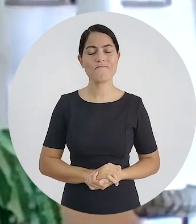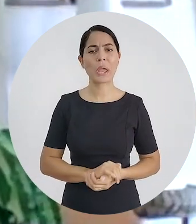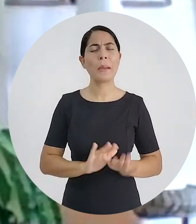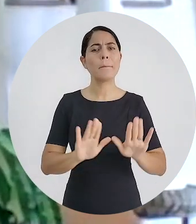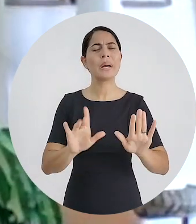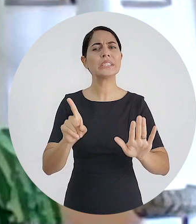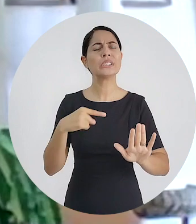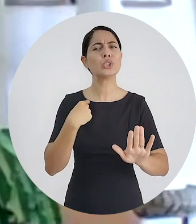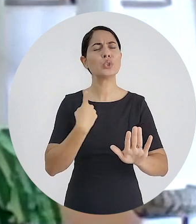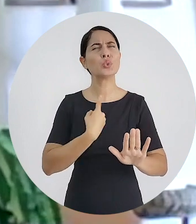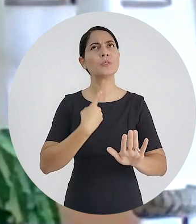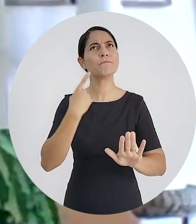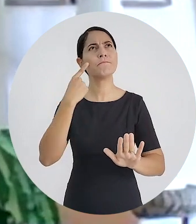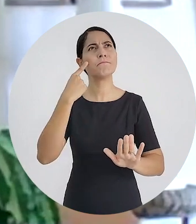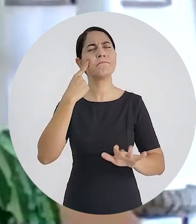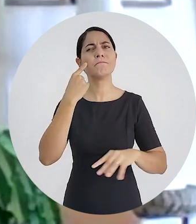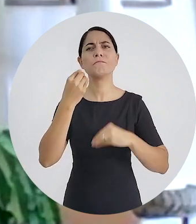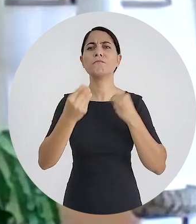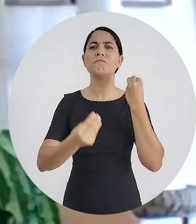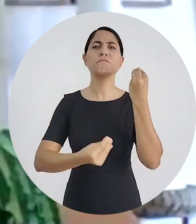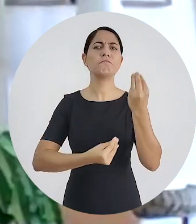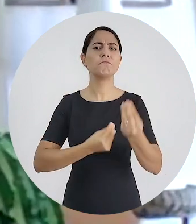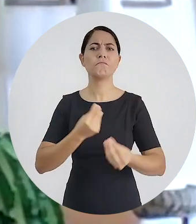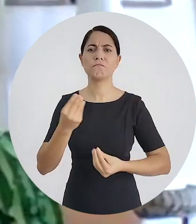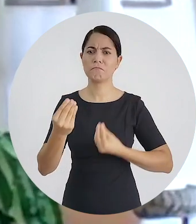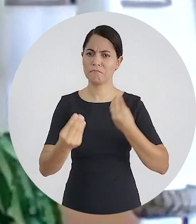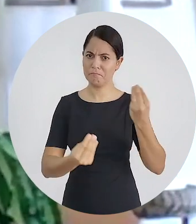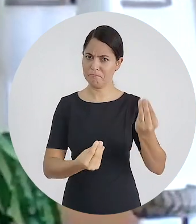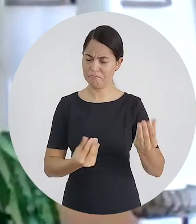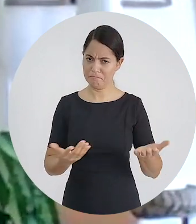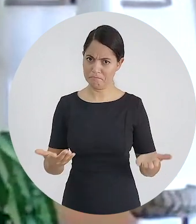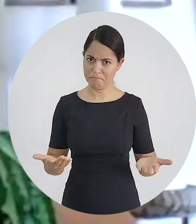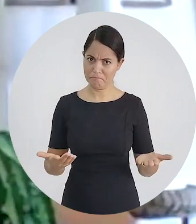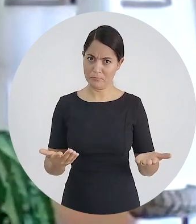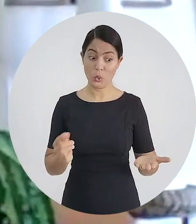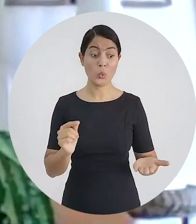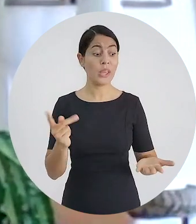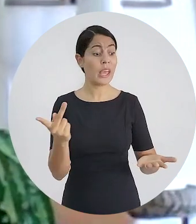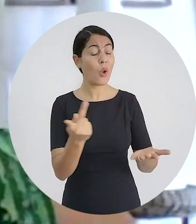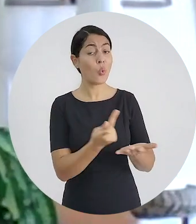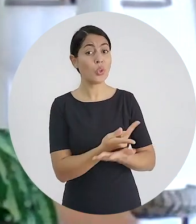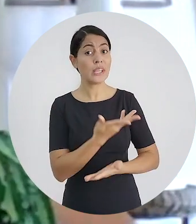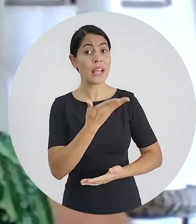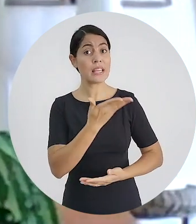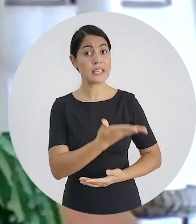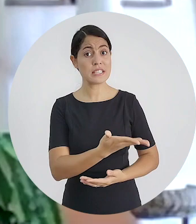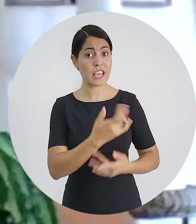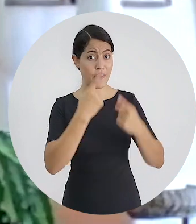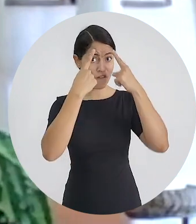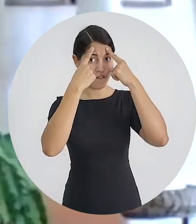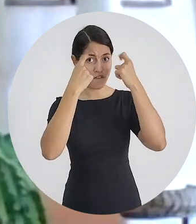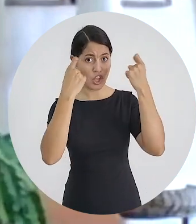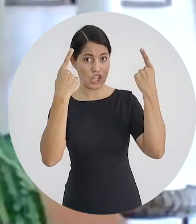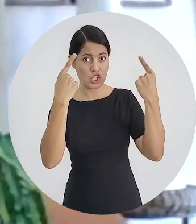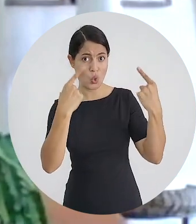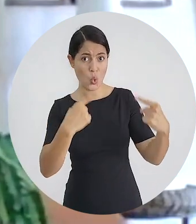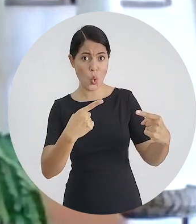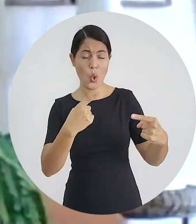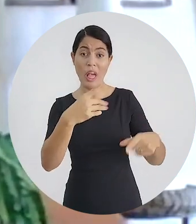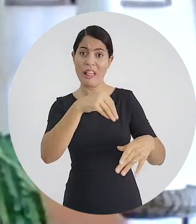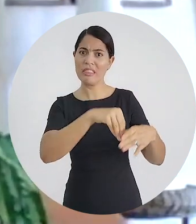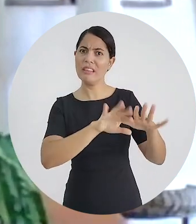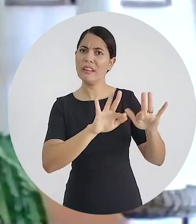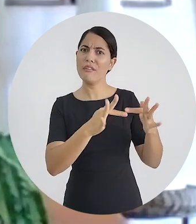dificuldade de se compreender as razões, os fatos que levaram a esse tipo